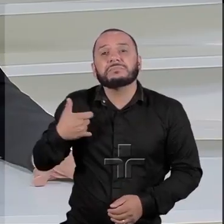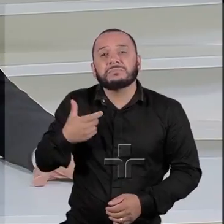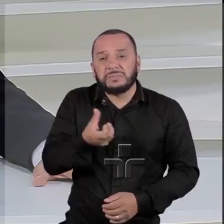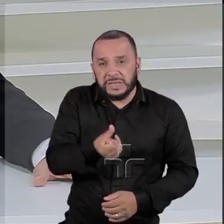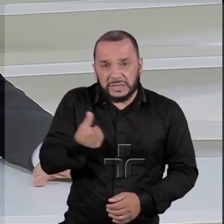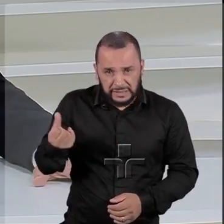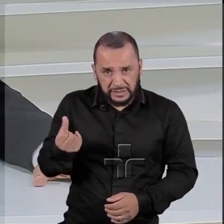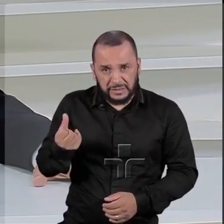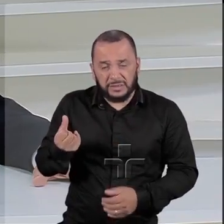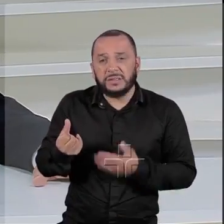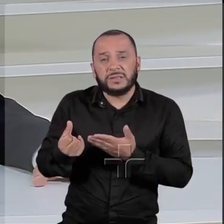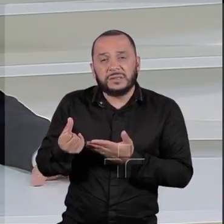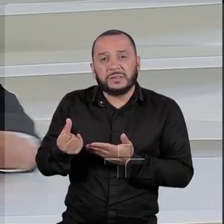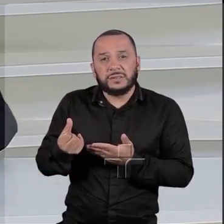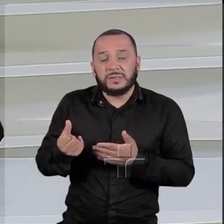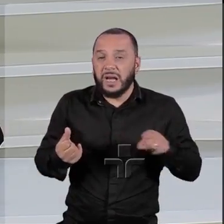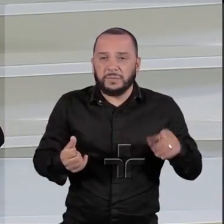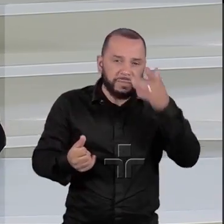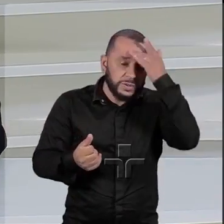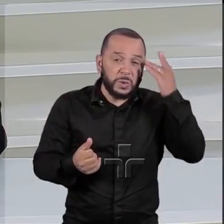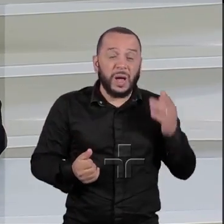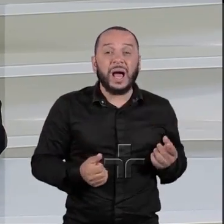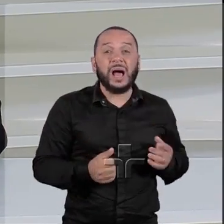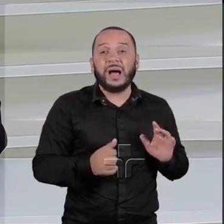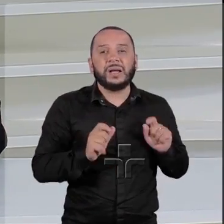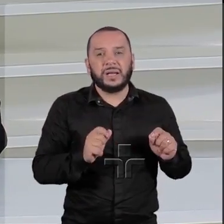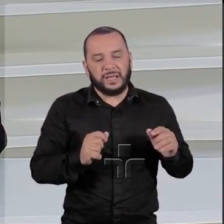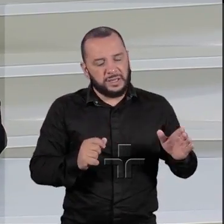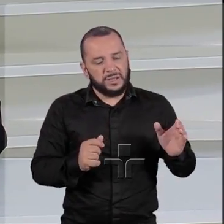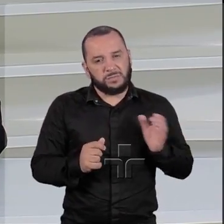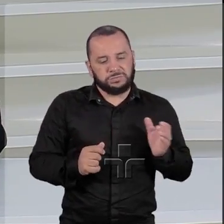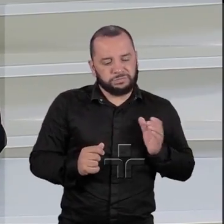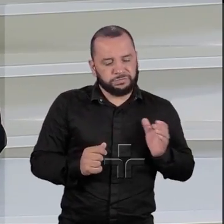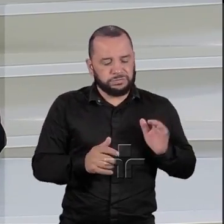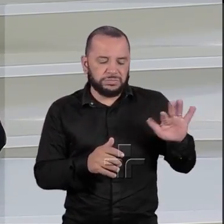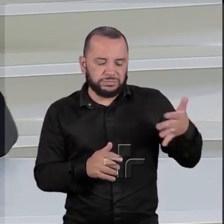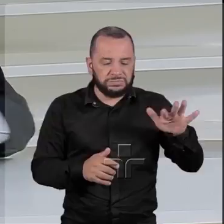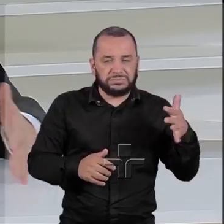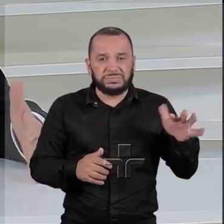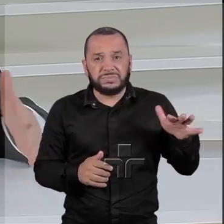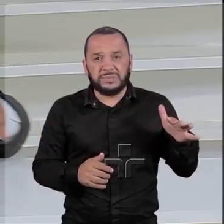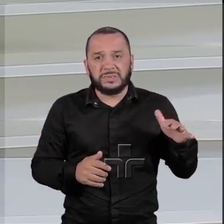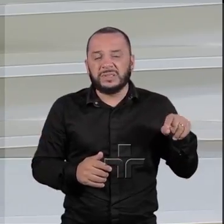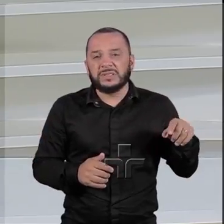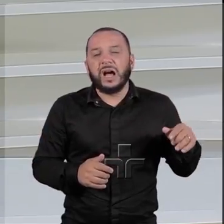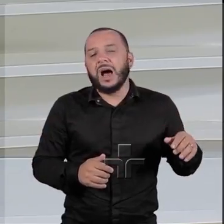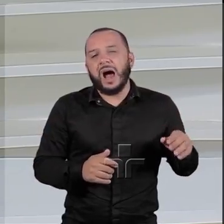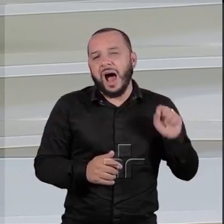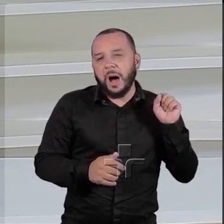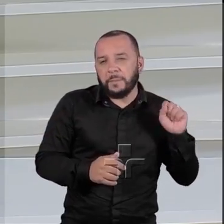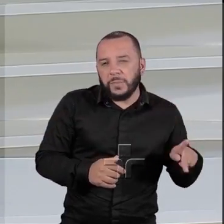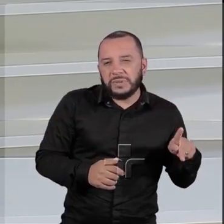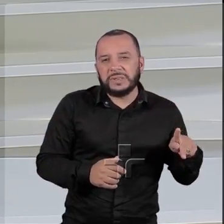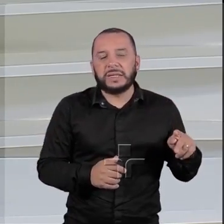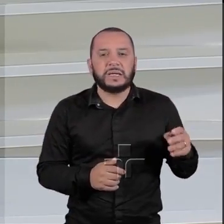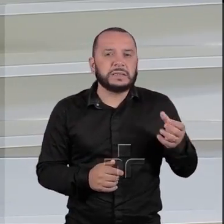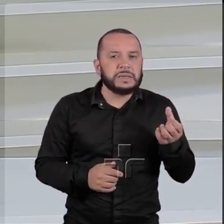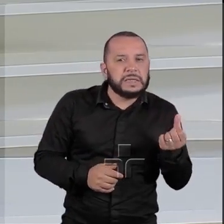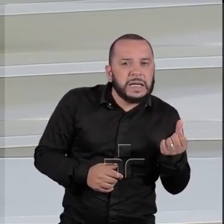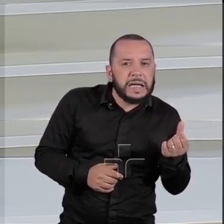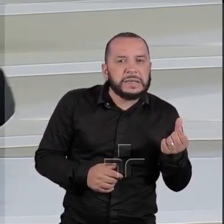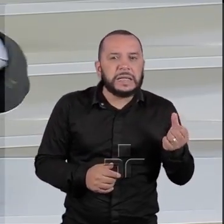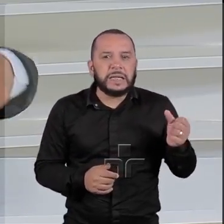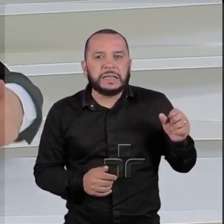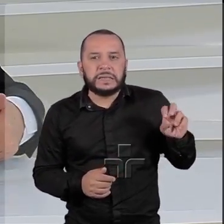se aposenta cedo é classe média. Então, o ônus sobre a classe média vai ser maior. É justo, assim como tem que ser maior com os